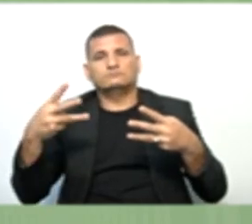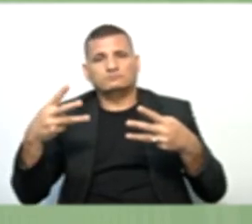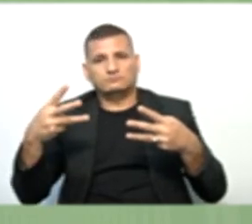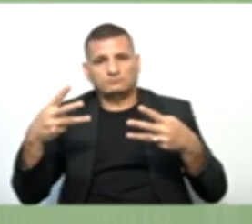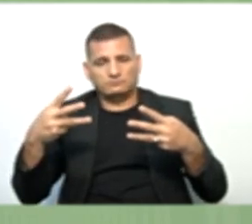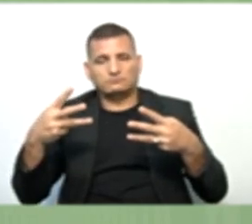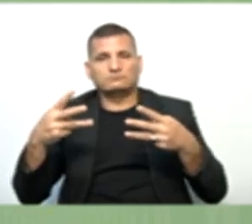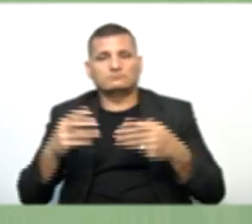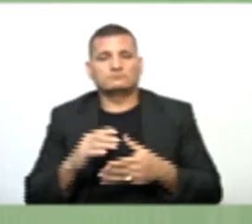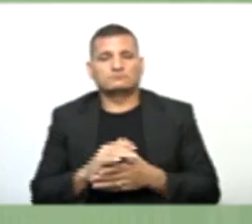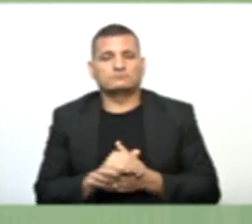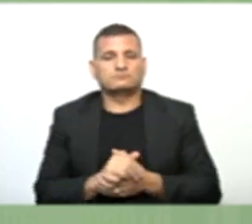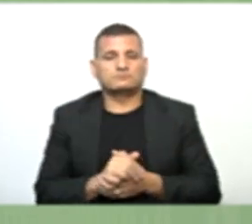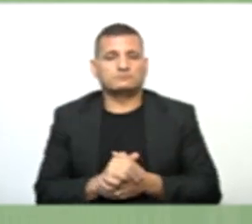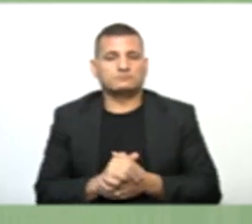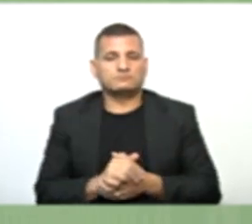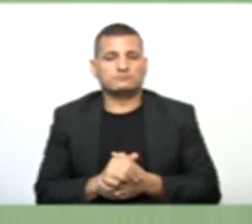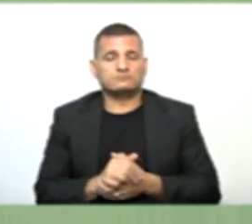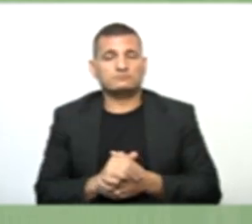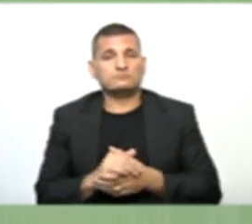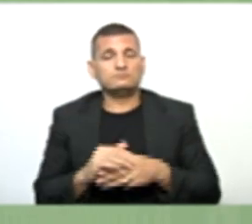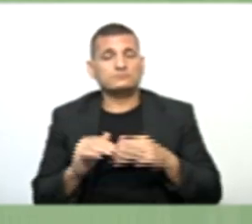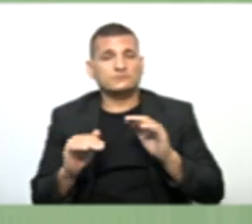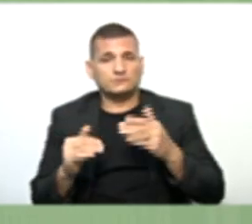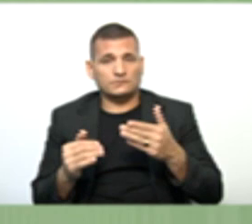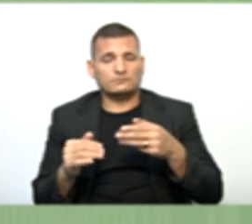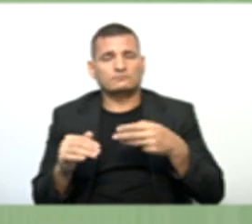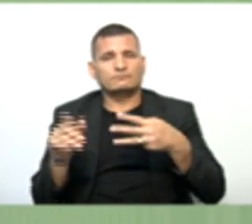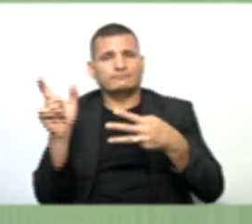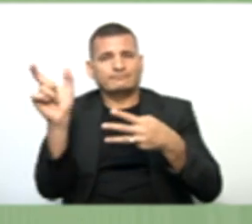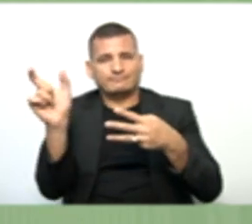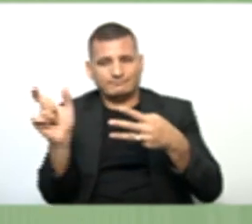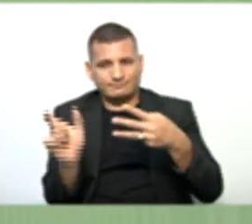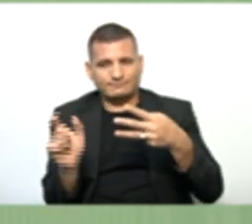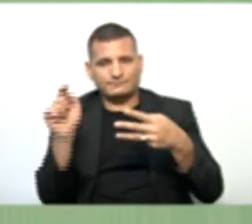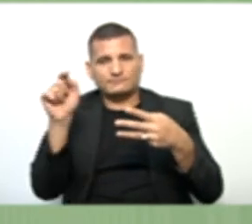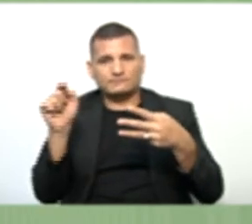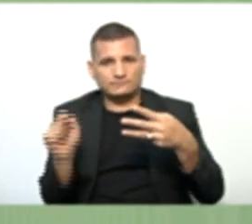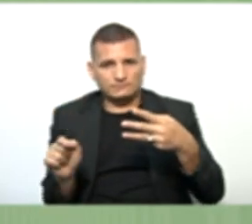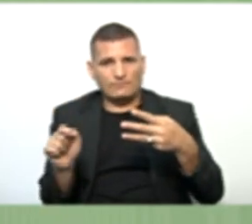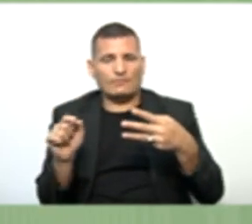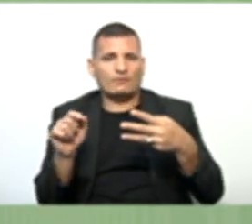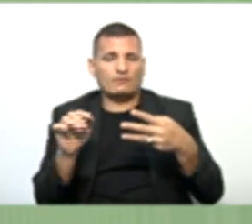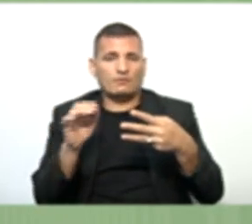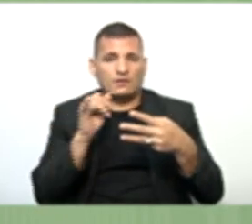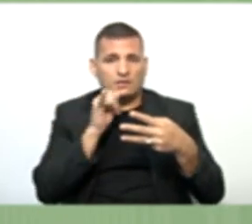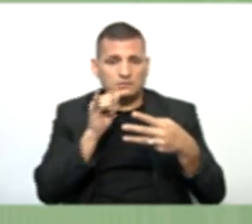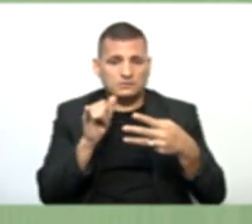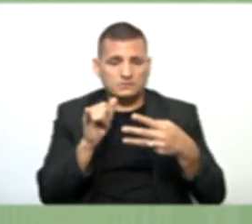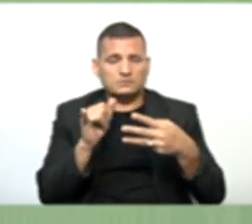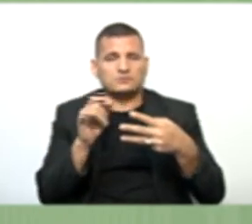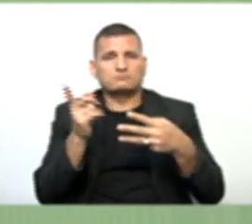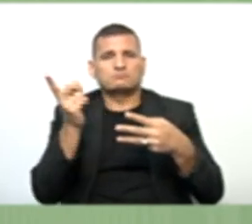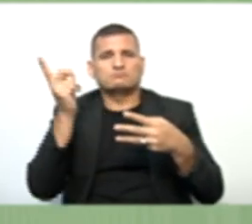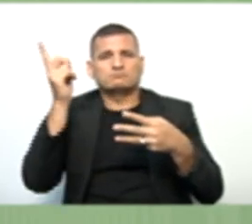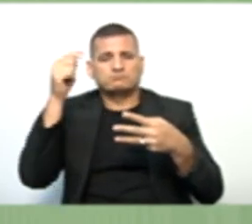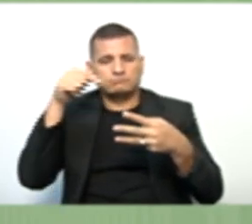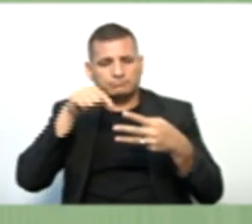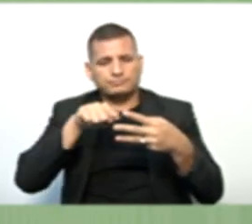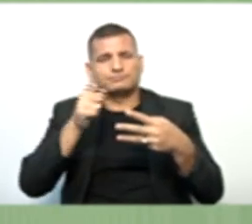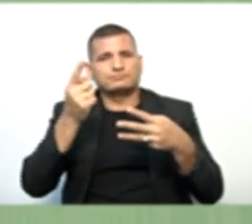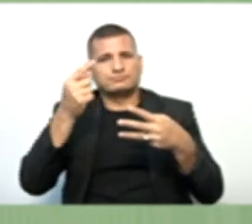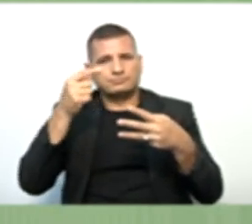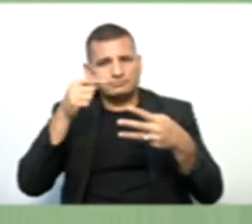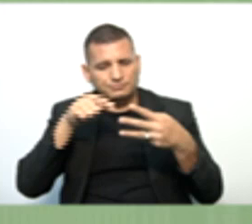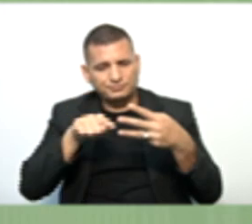Bom, essas condições, elas são exclusivas, né? Então, se ele entrar em uma das condições, ele